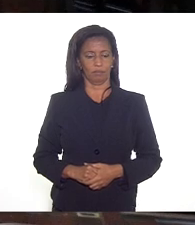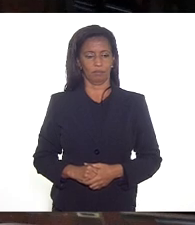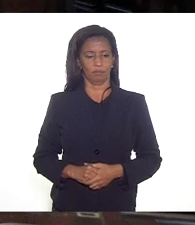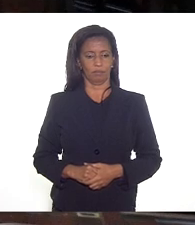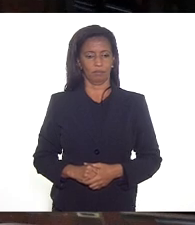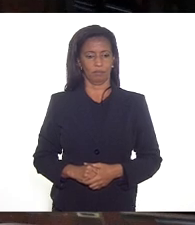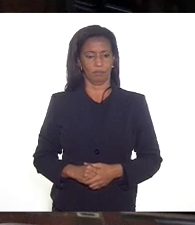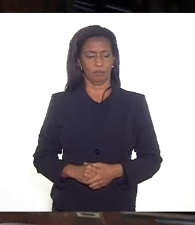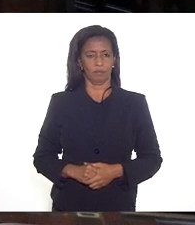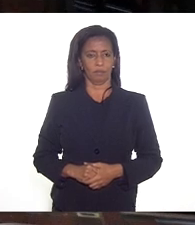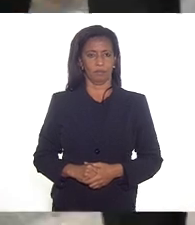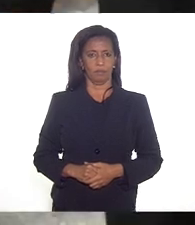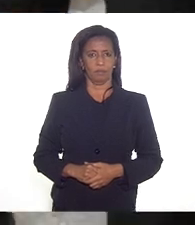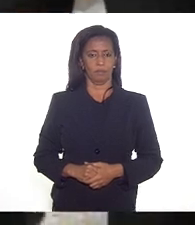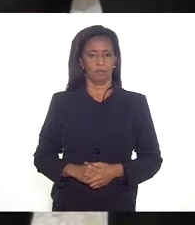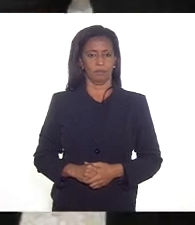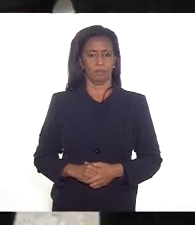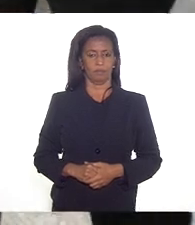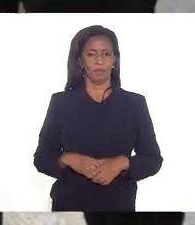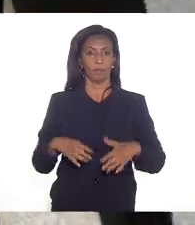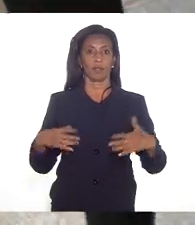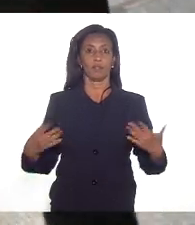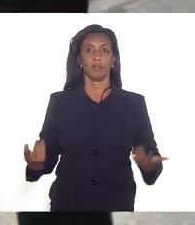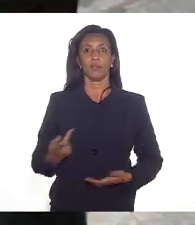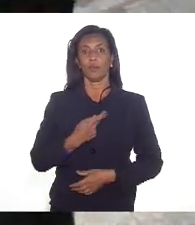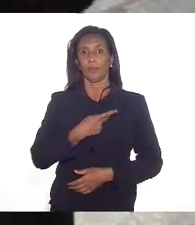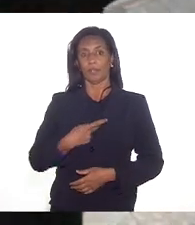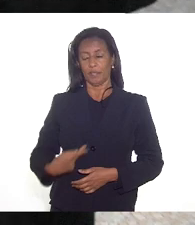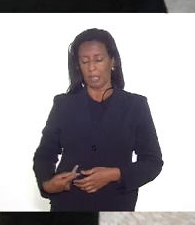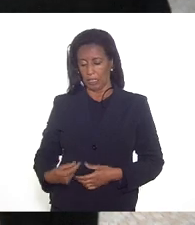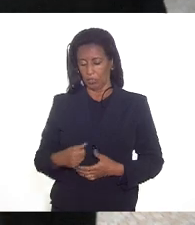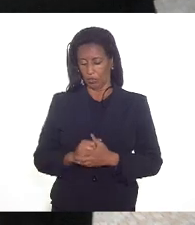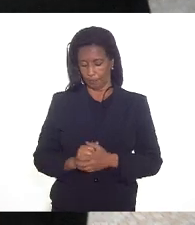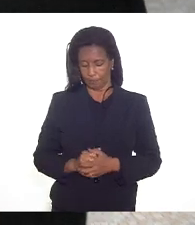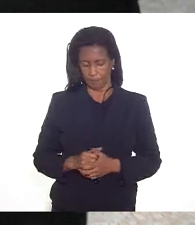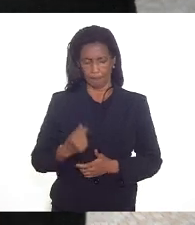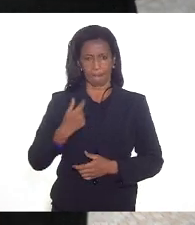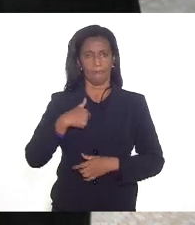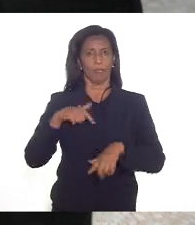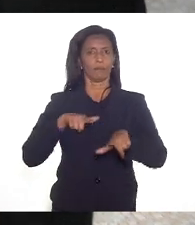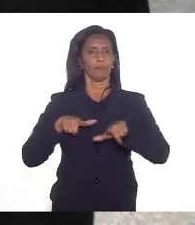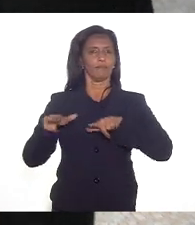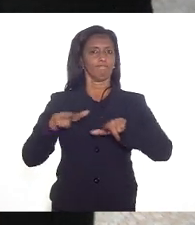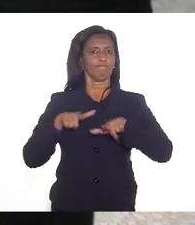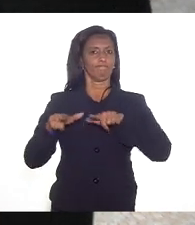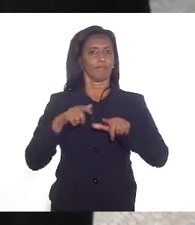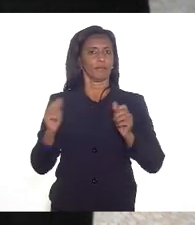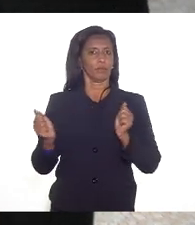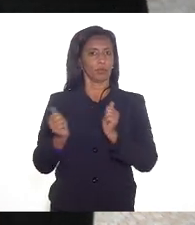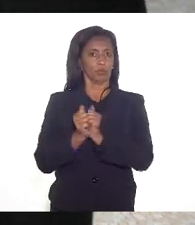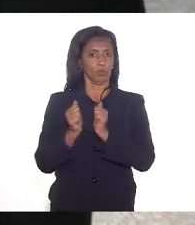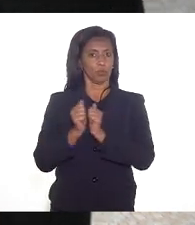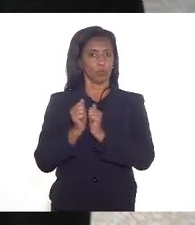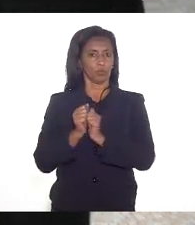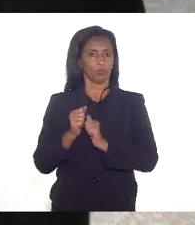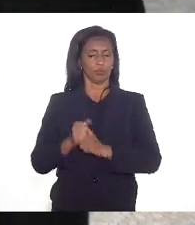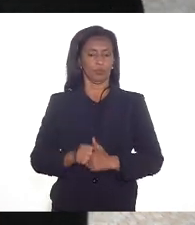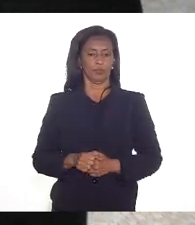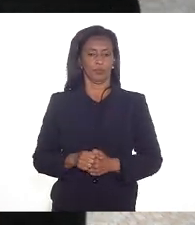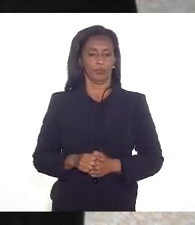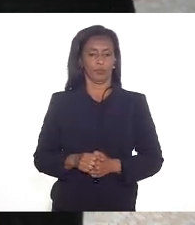o senhor presidente eu trabalhei junto com deputado Márcio